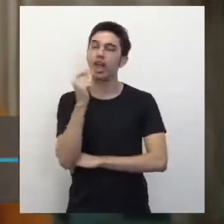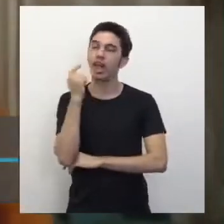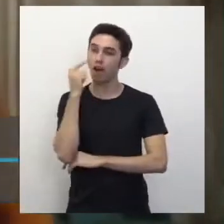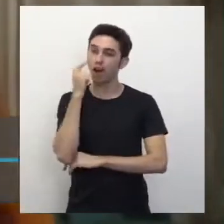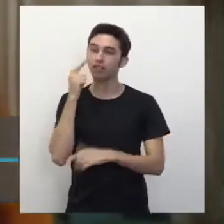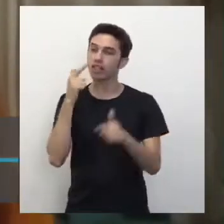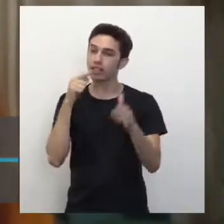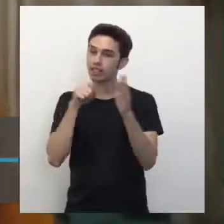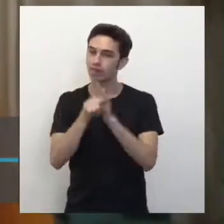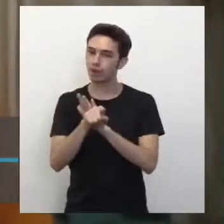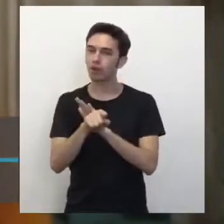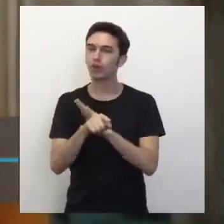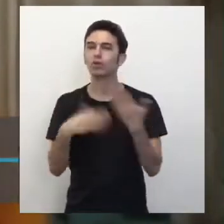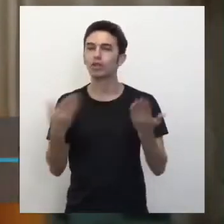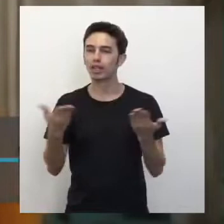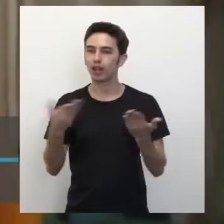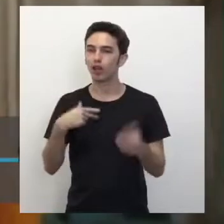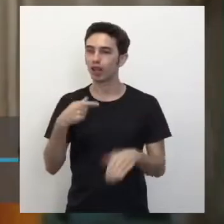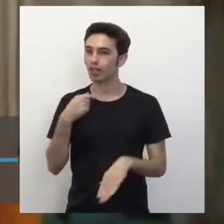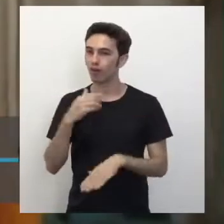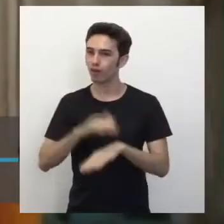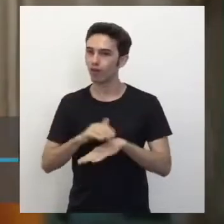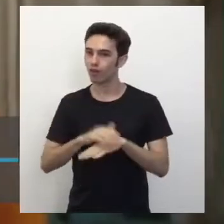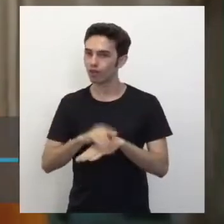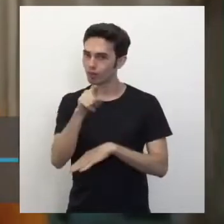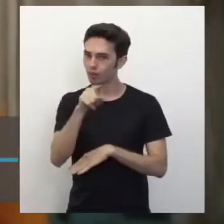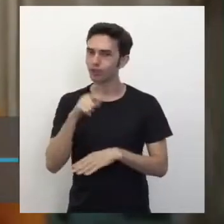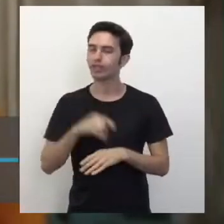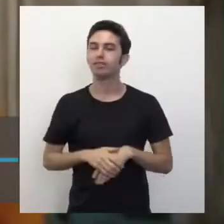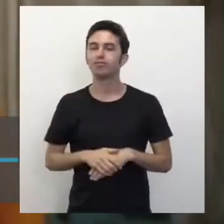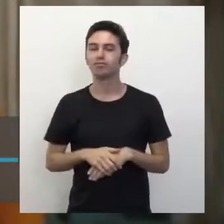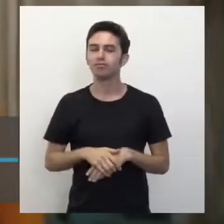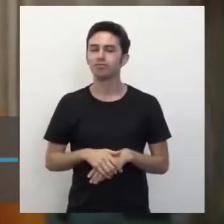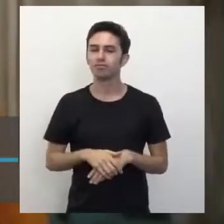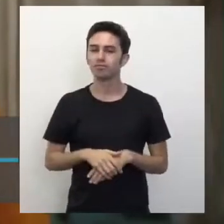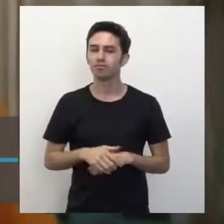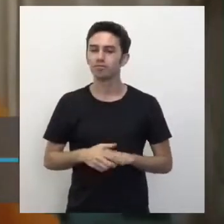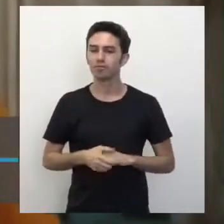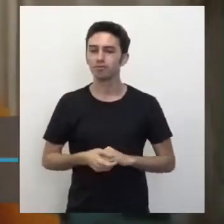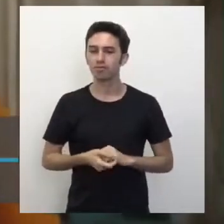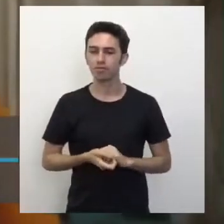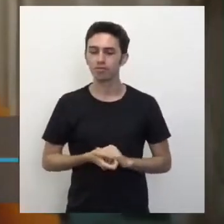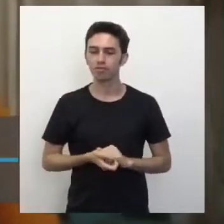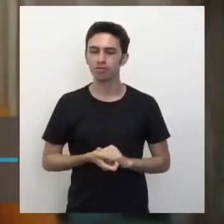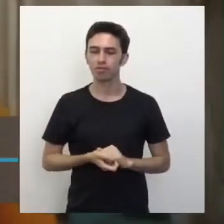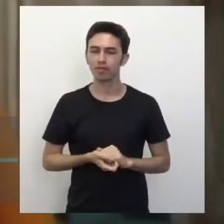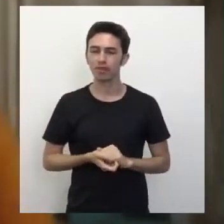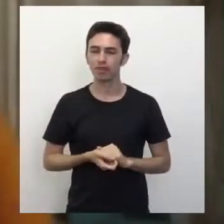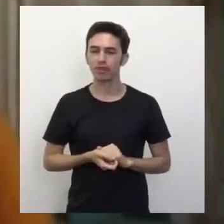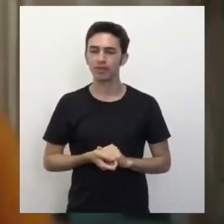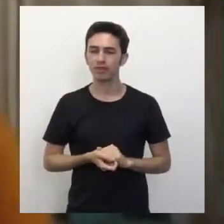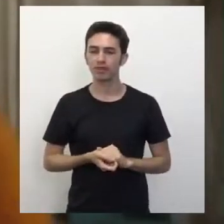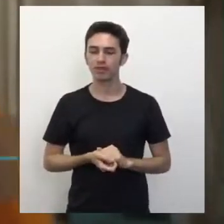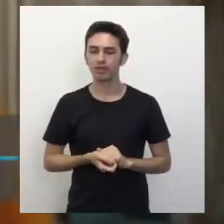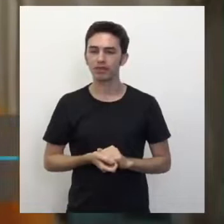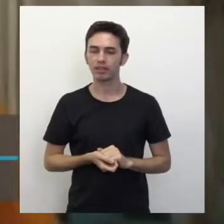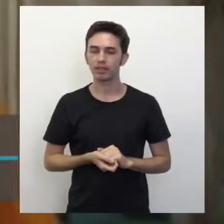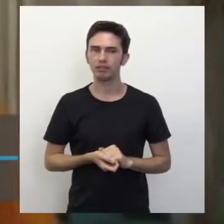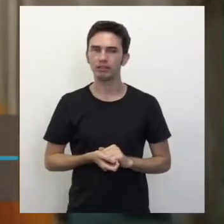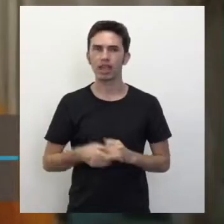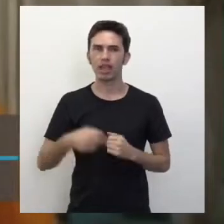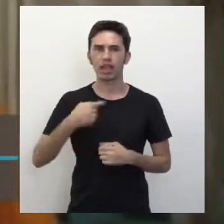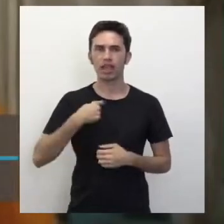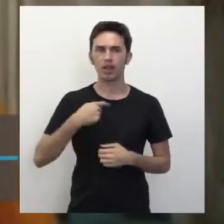questão que agora eu faço a vocês aí de casa. Será que eu posso dizer que sou